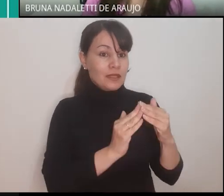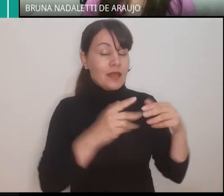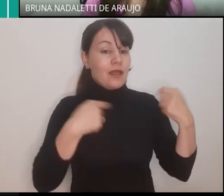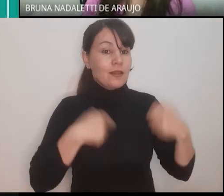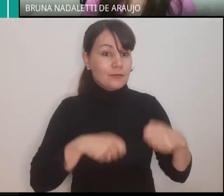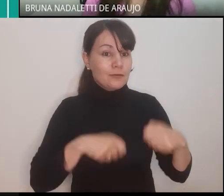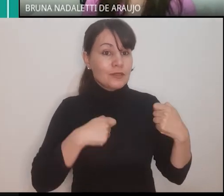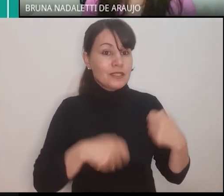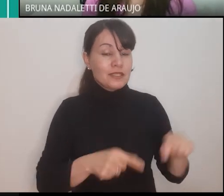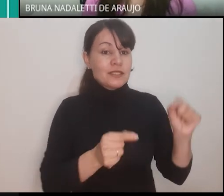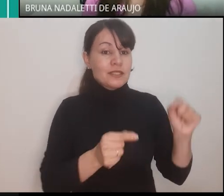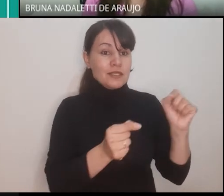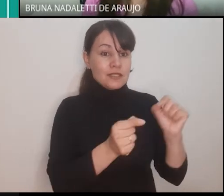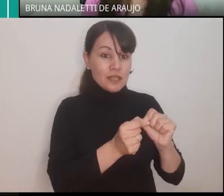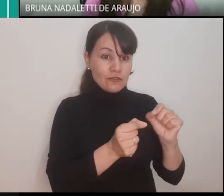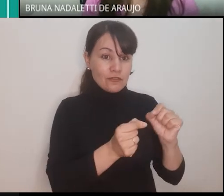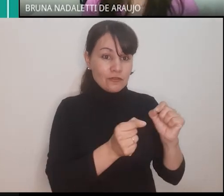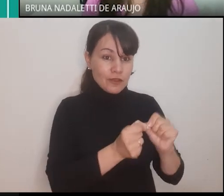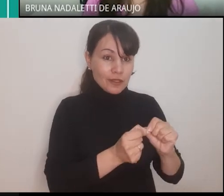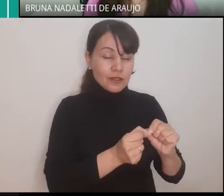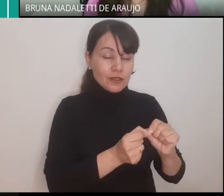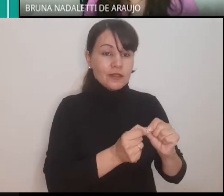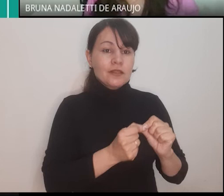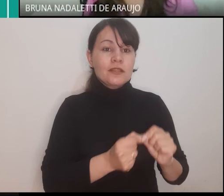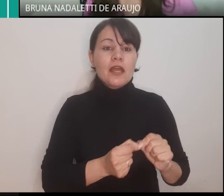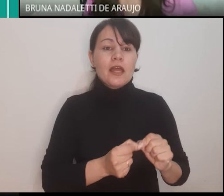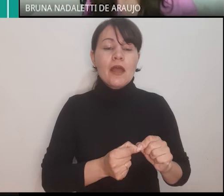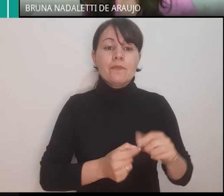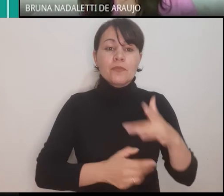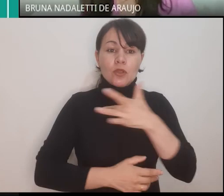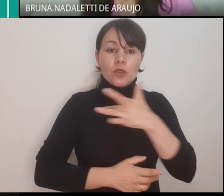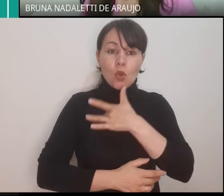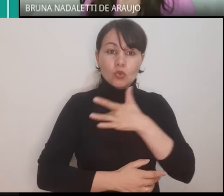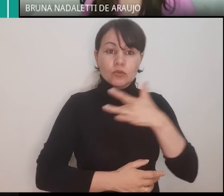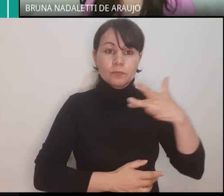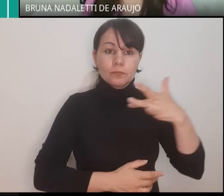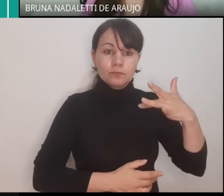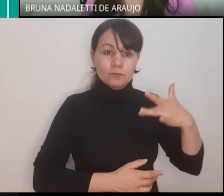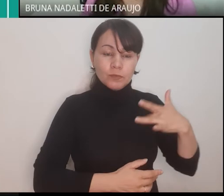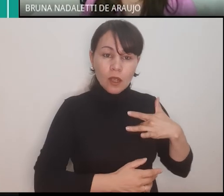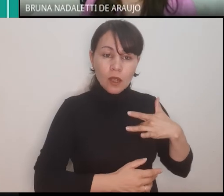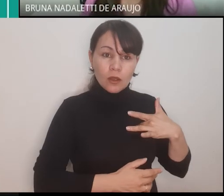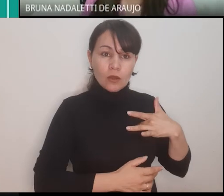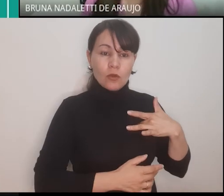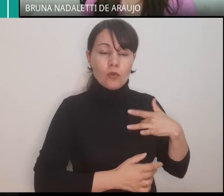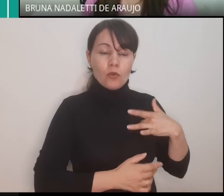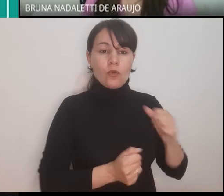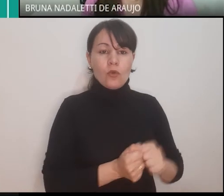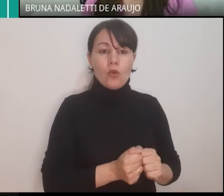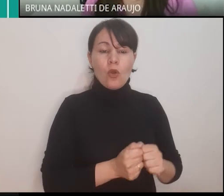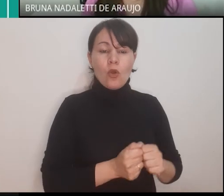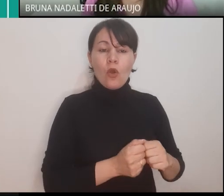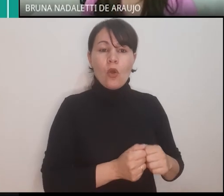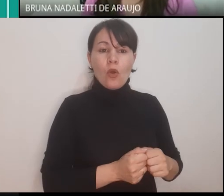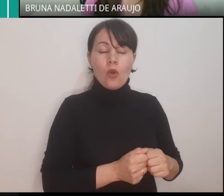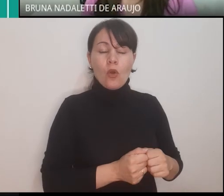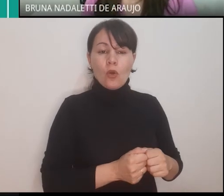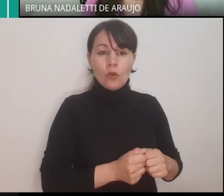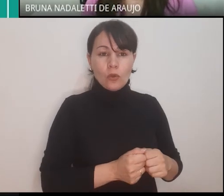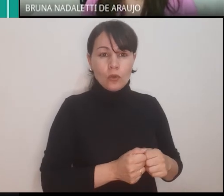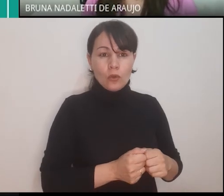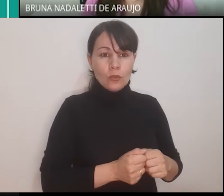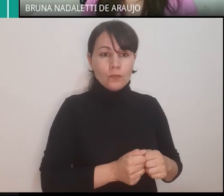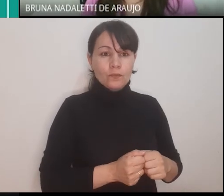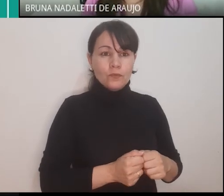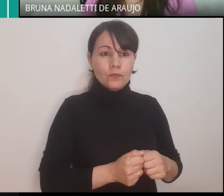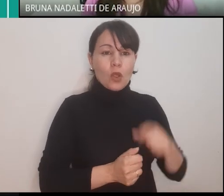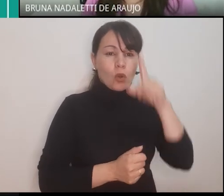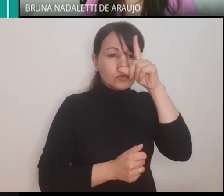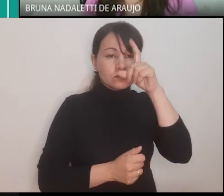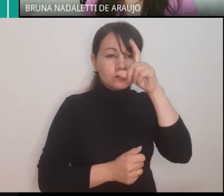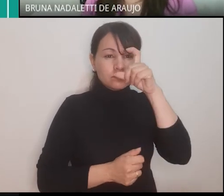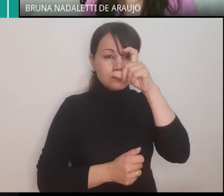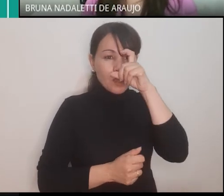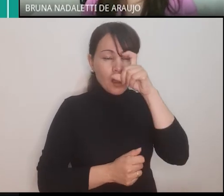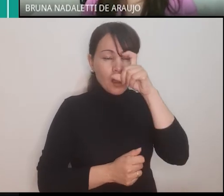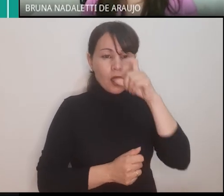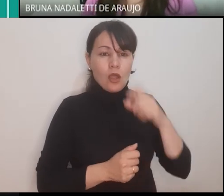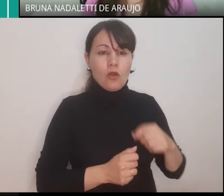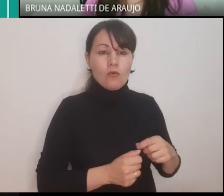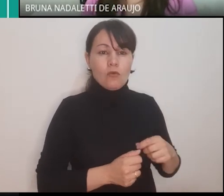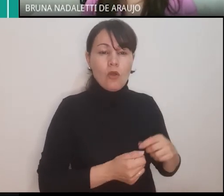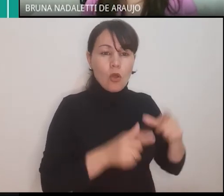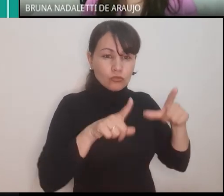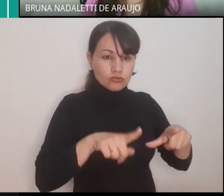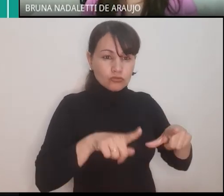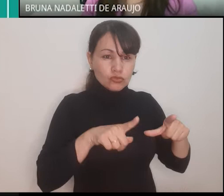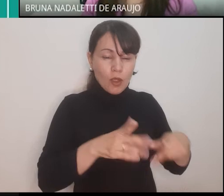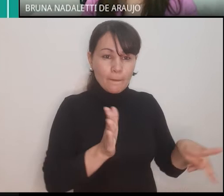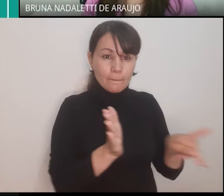precisa acontecer a nível hospitalar ou em clínica, né, renal específica, pois